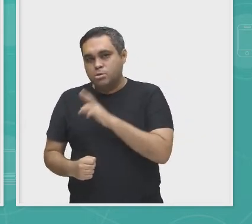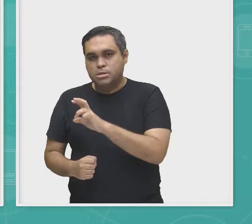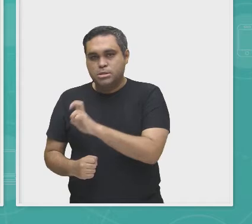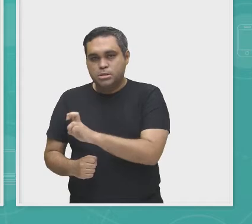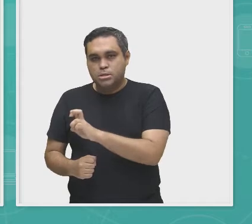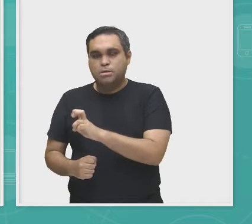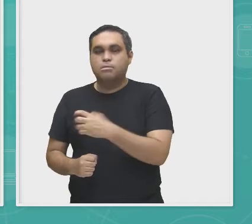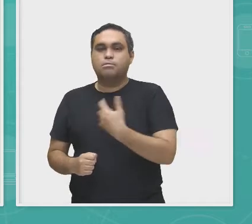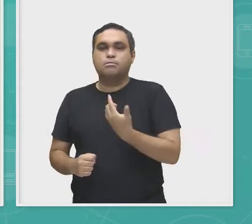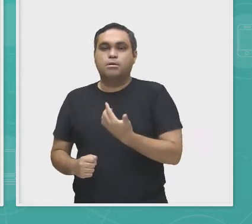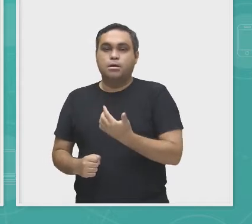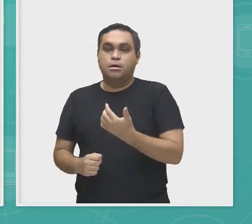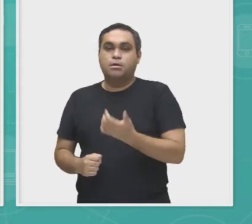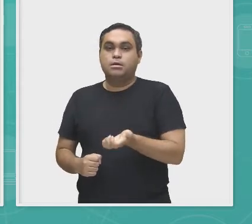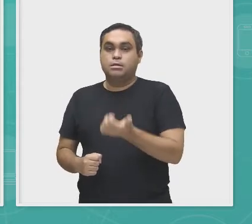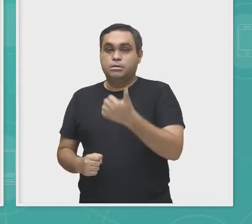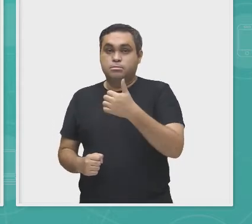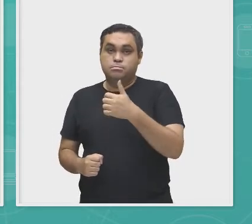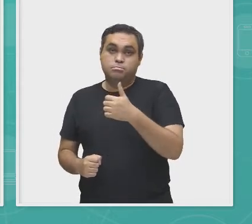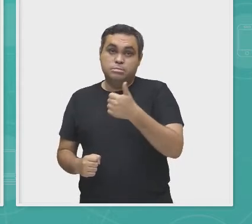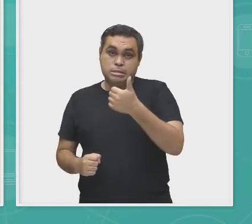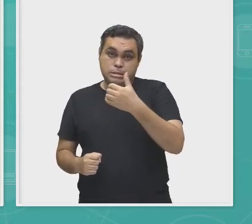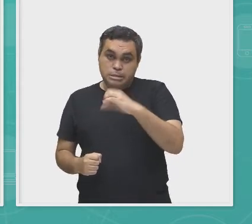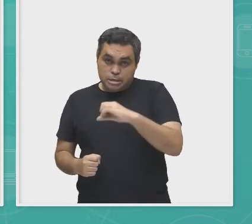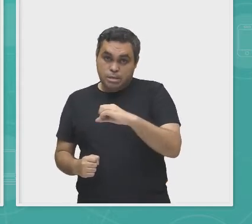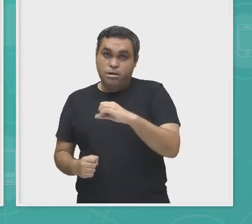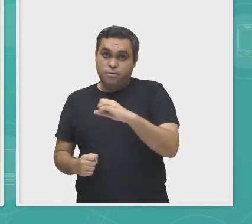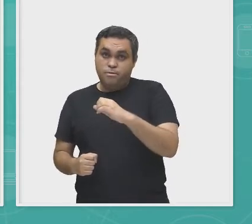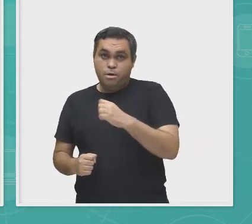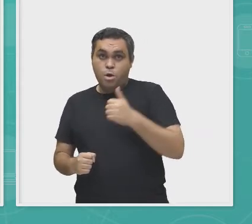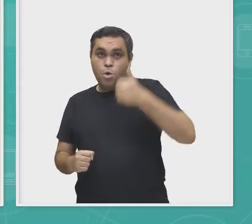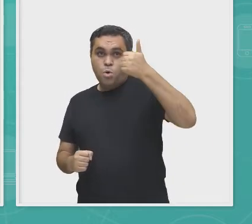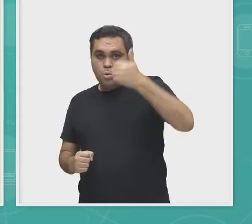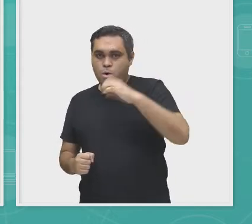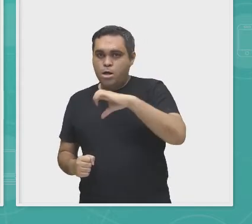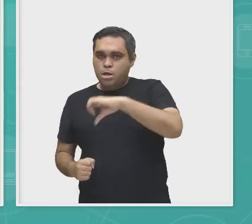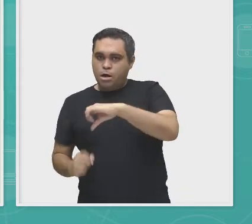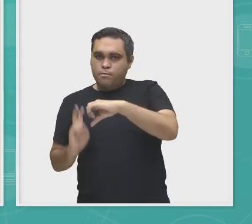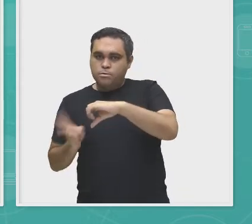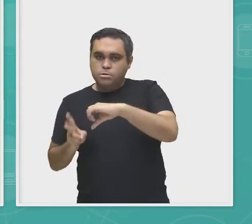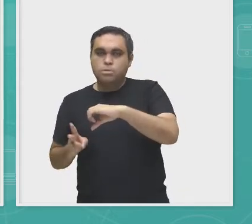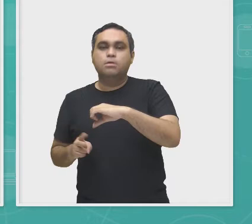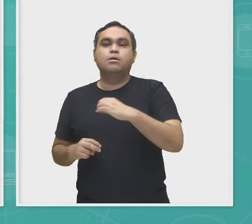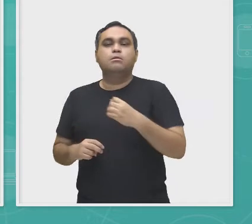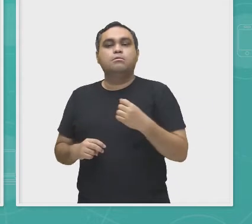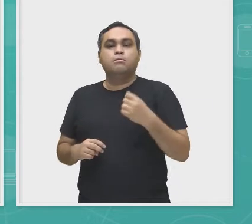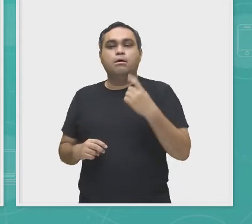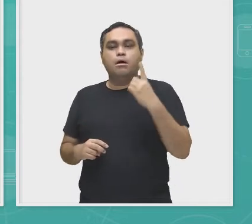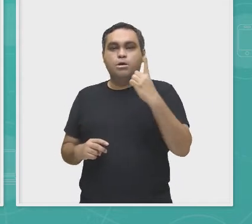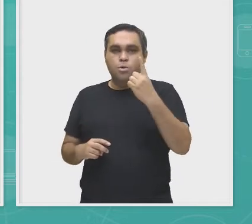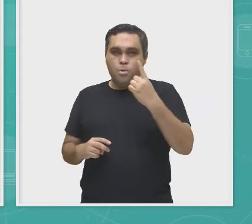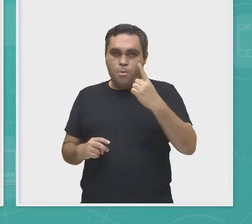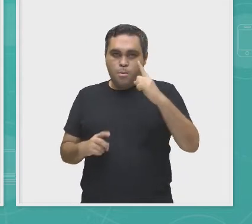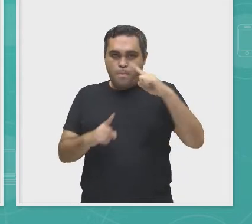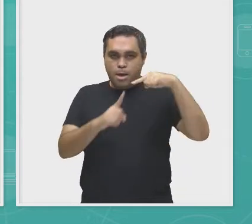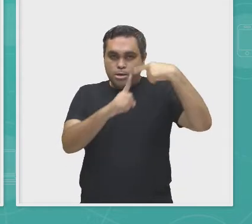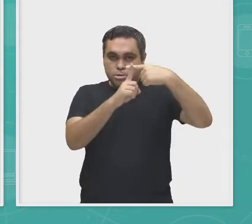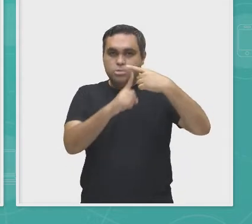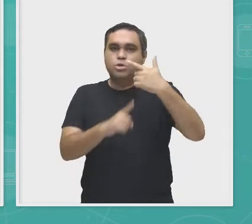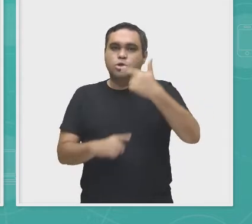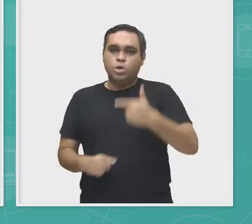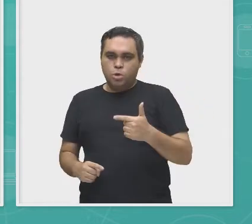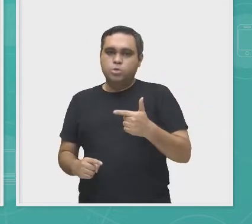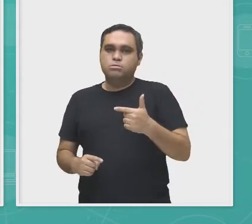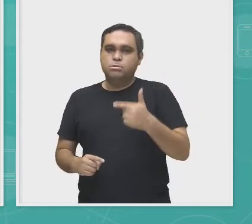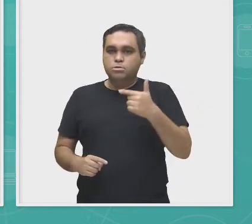Aqui vai dar 19, vai 1. 1 mais 1, 2. 295. Beleza.